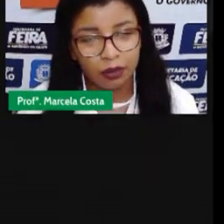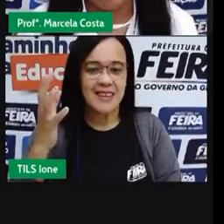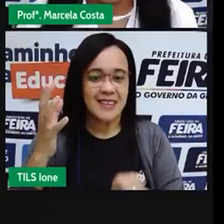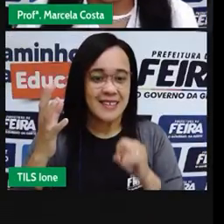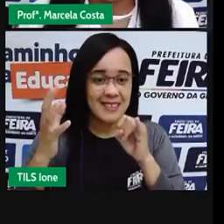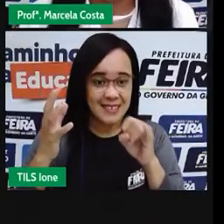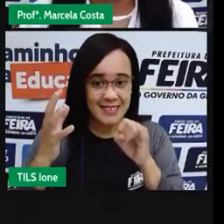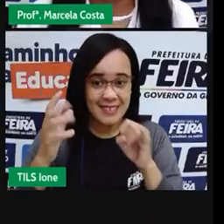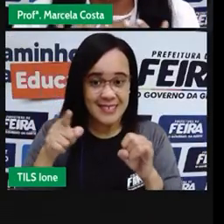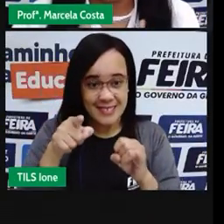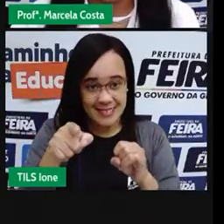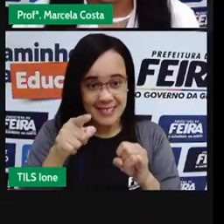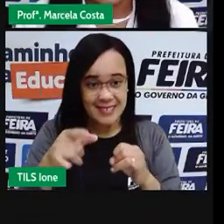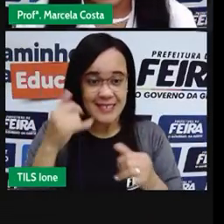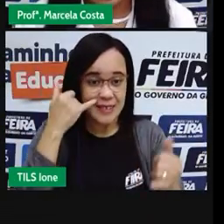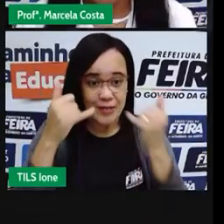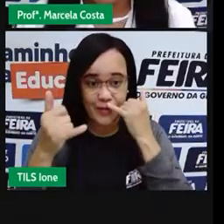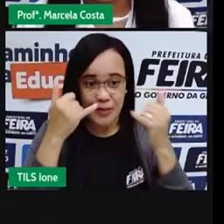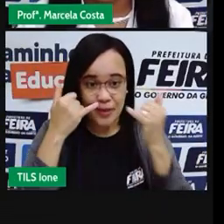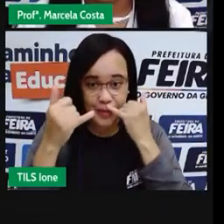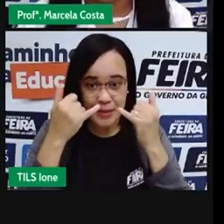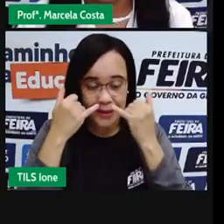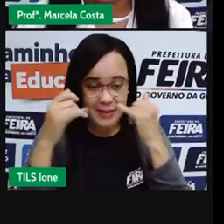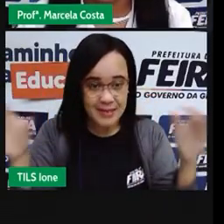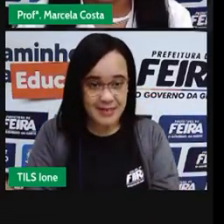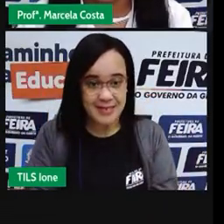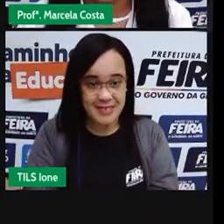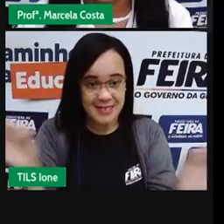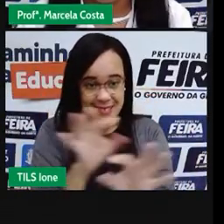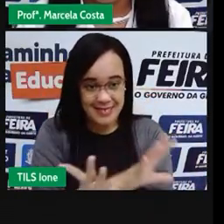nessa campanha? Quando o conto acaba,